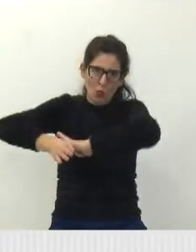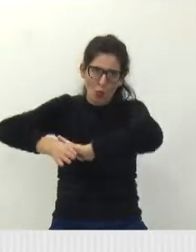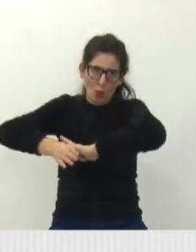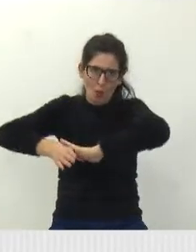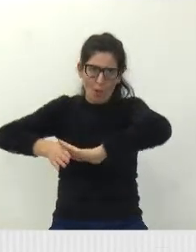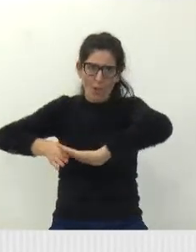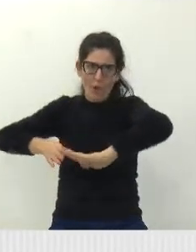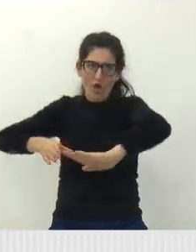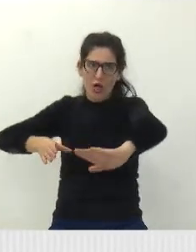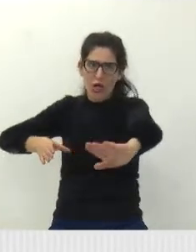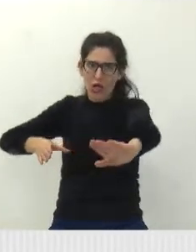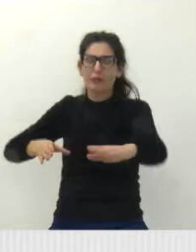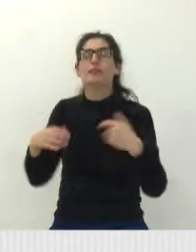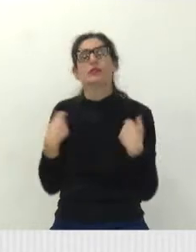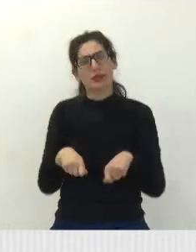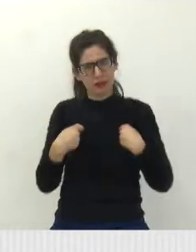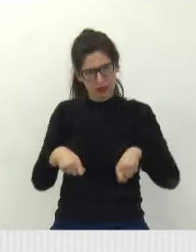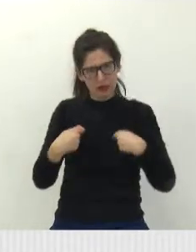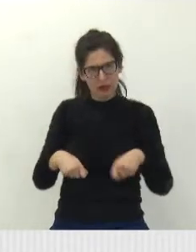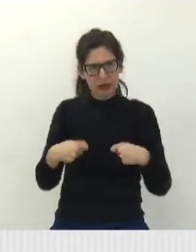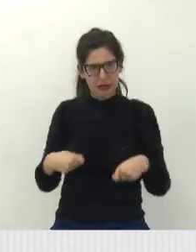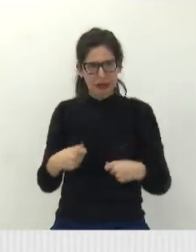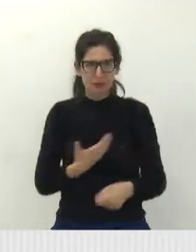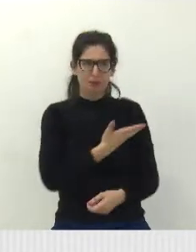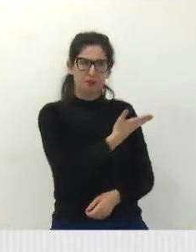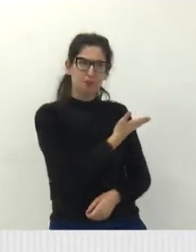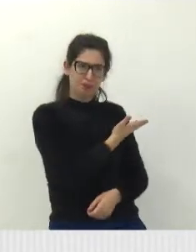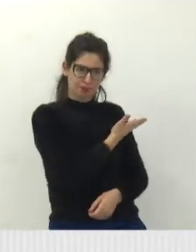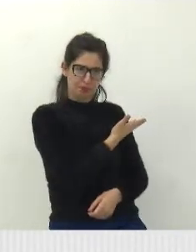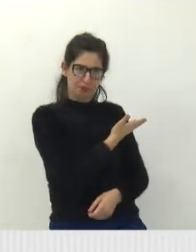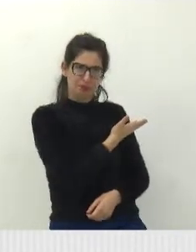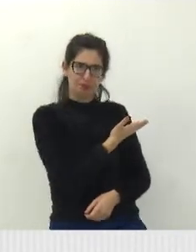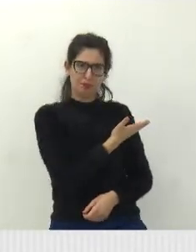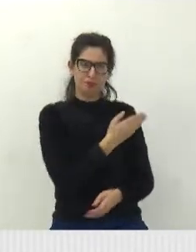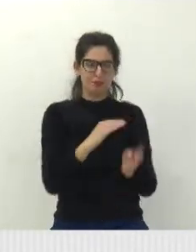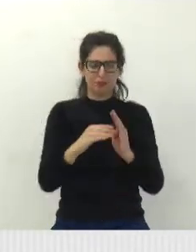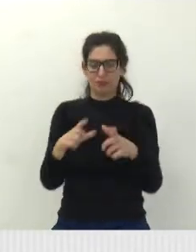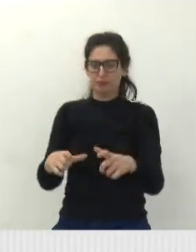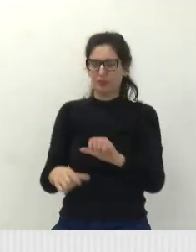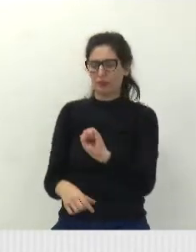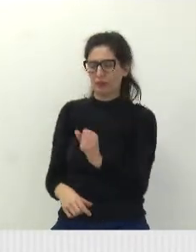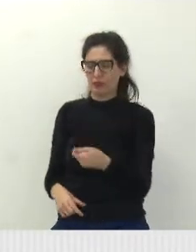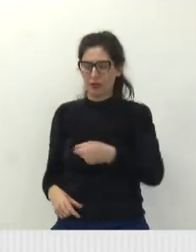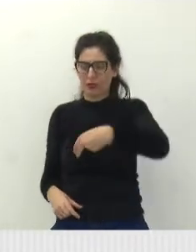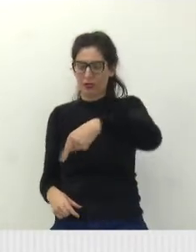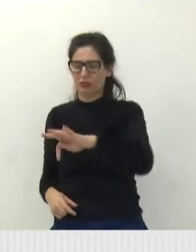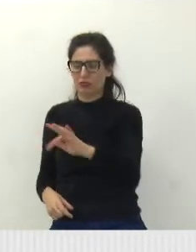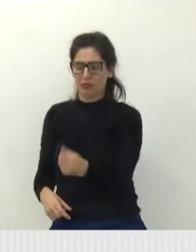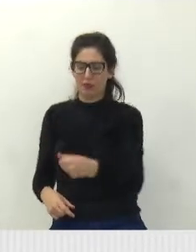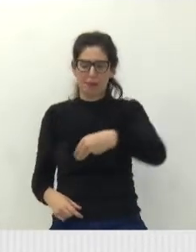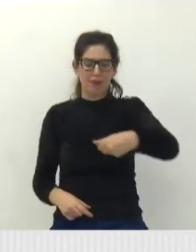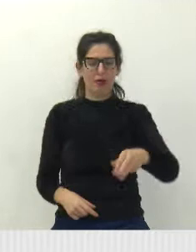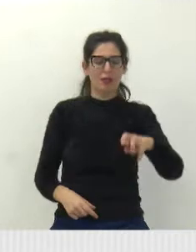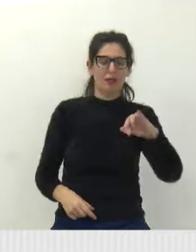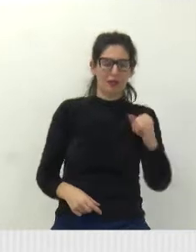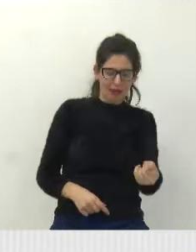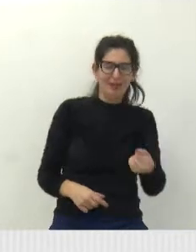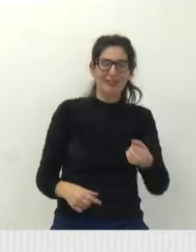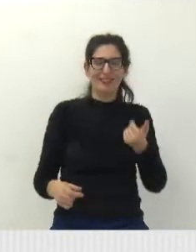essa operação Tapa Buraco na rua Guido Martins. Vamos aí insistir na manutenção. Próximo.